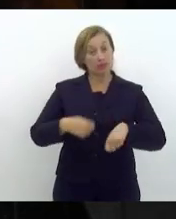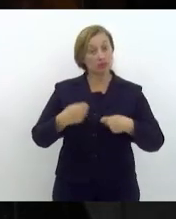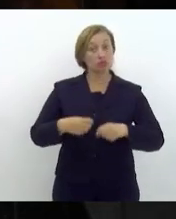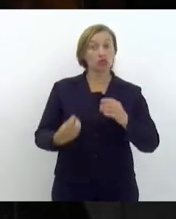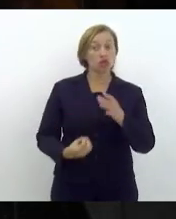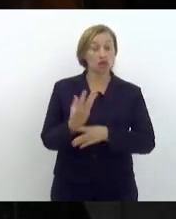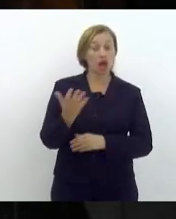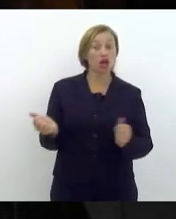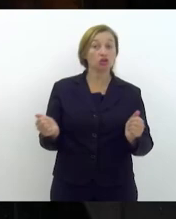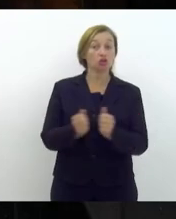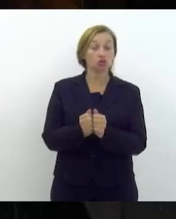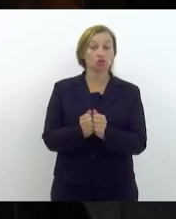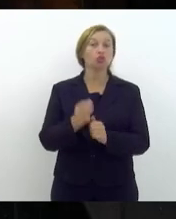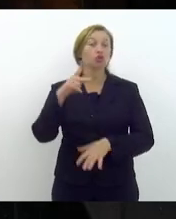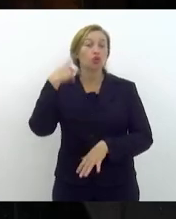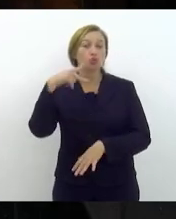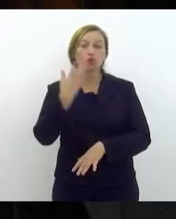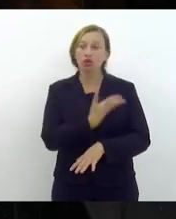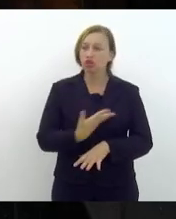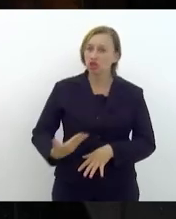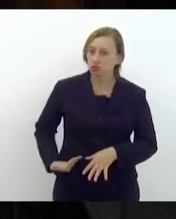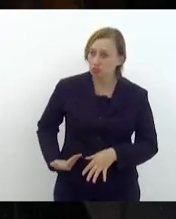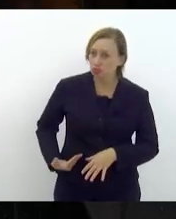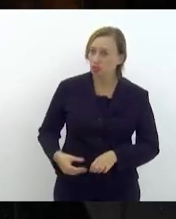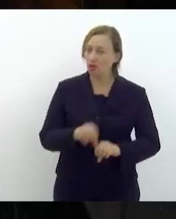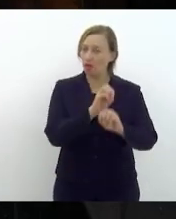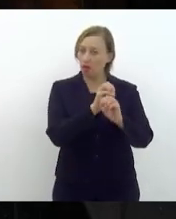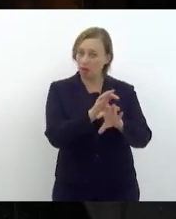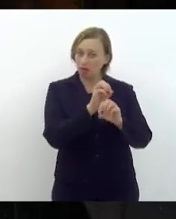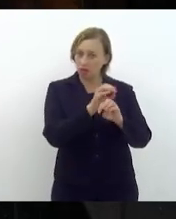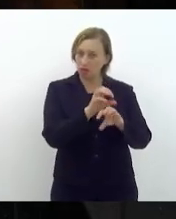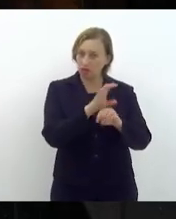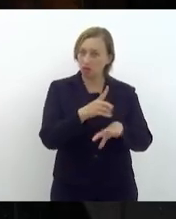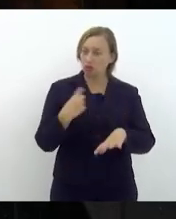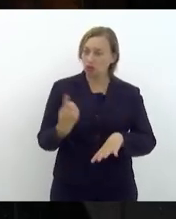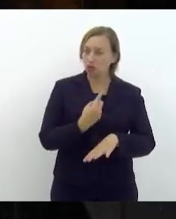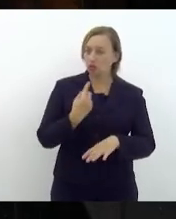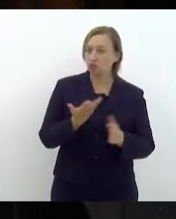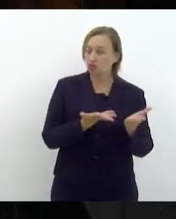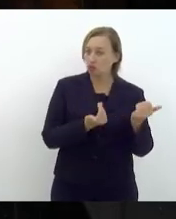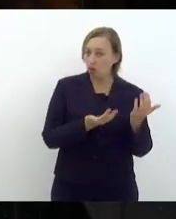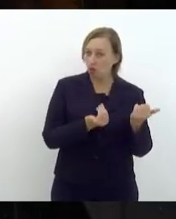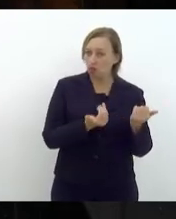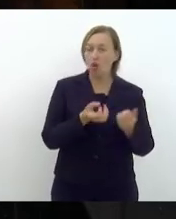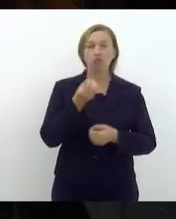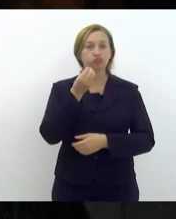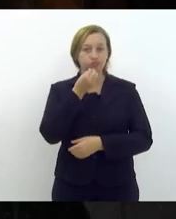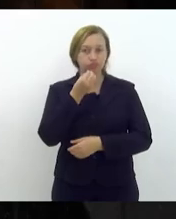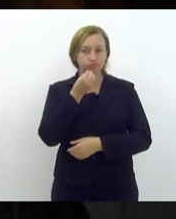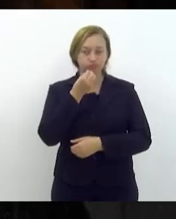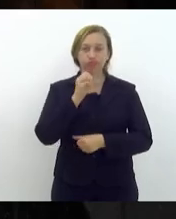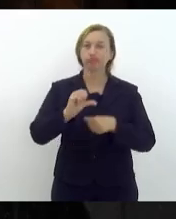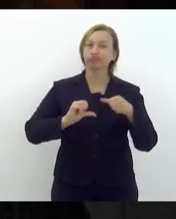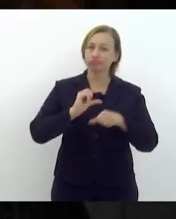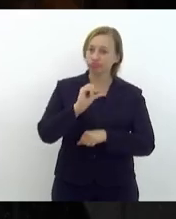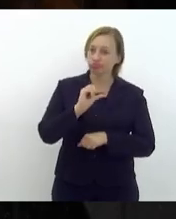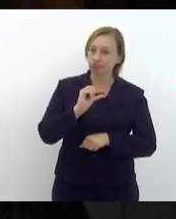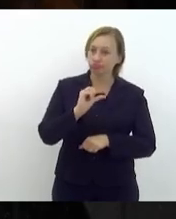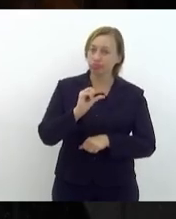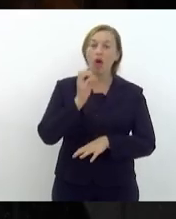através de políticas públicas educacionais para os nossos jovens a oportunidade de mudança